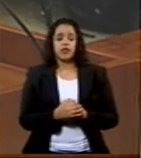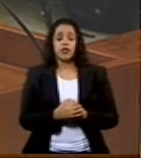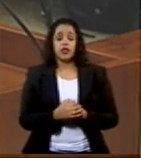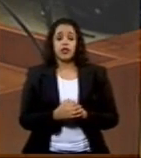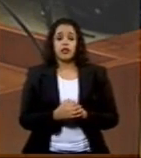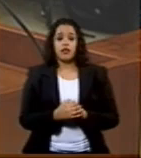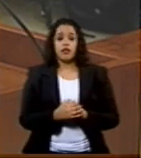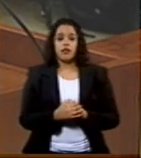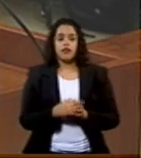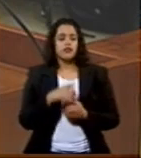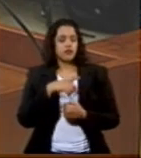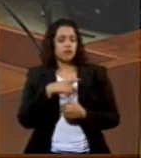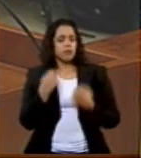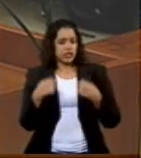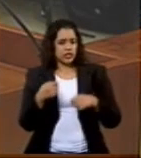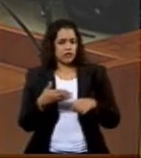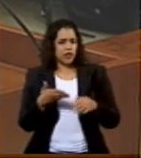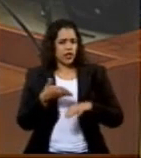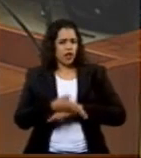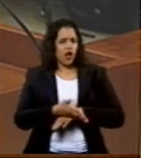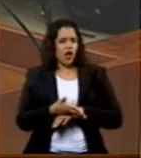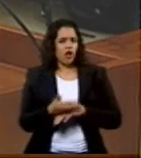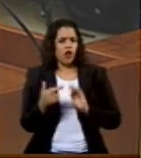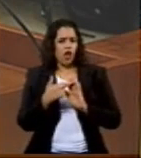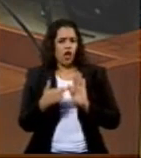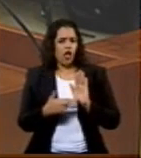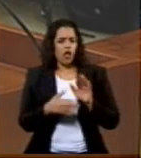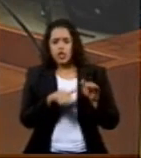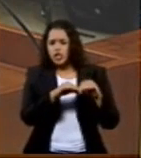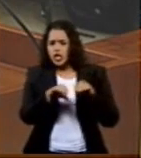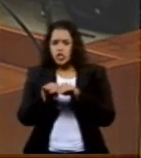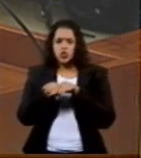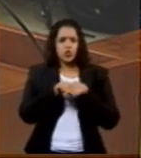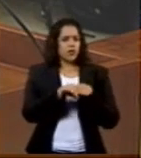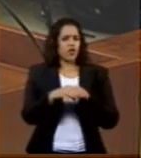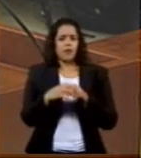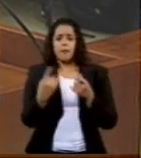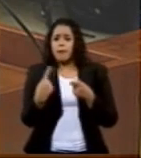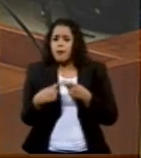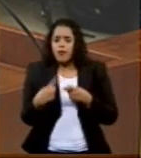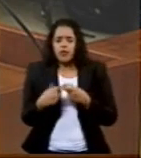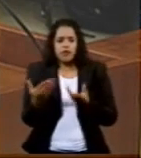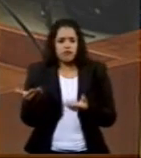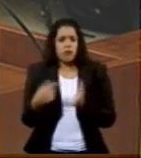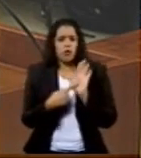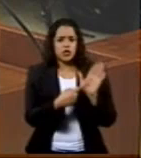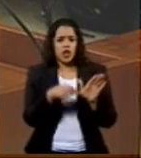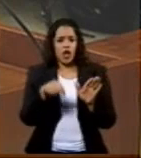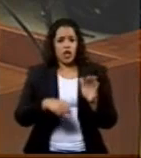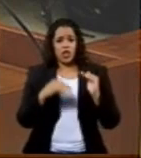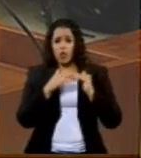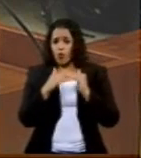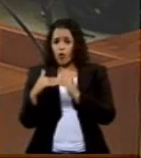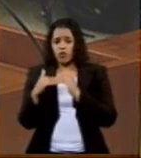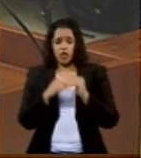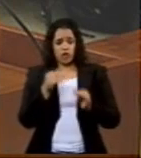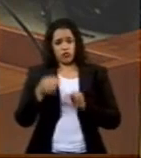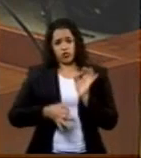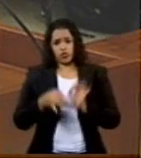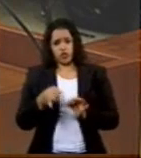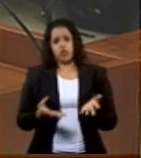faz necessário adentrarmos no princípio básico da isonomia, exatamente para trazer aqui a igualdade jurídica que se